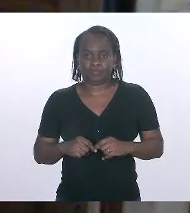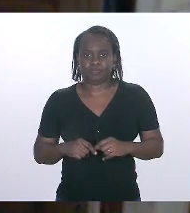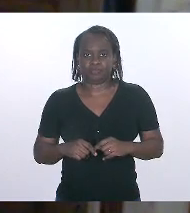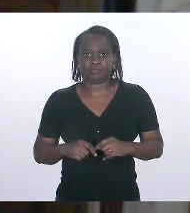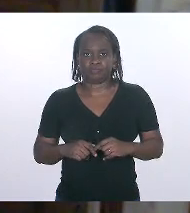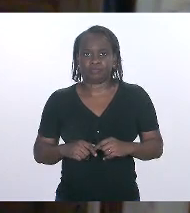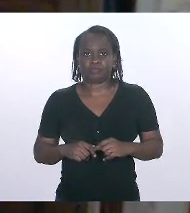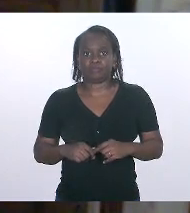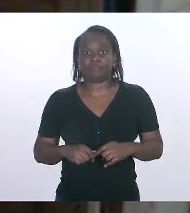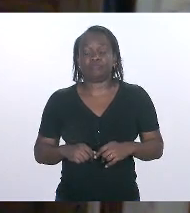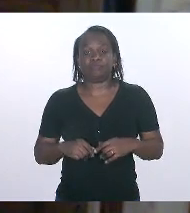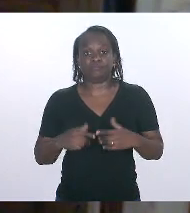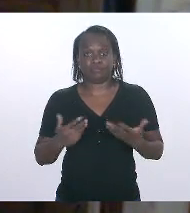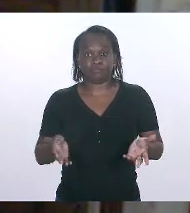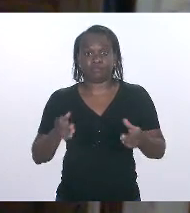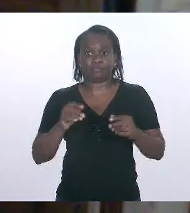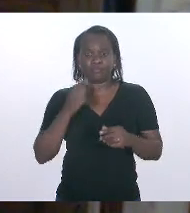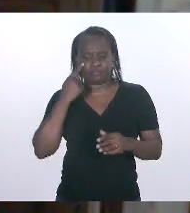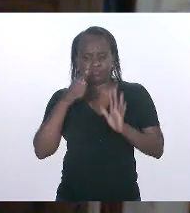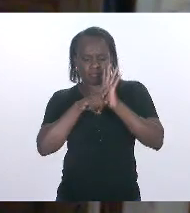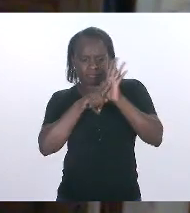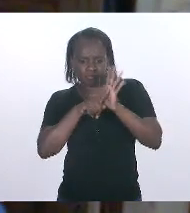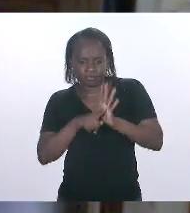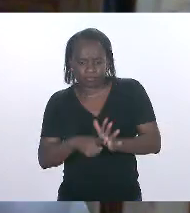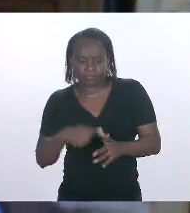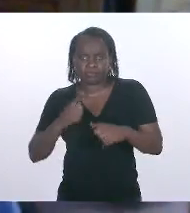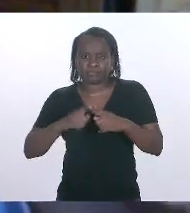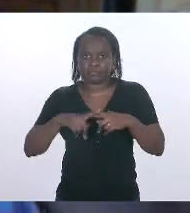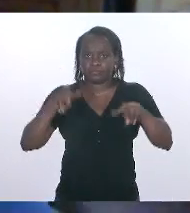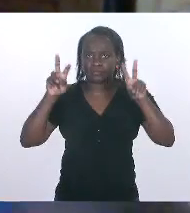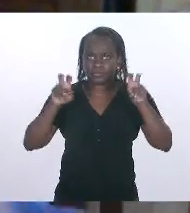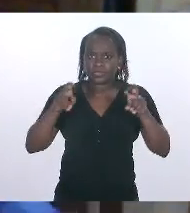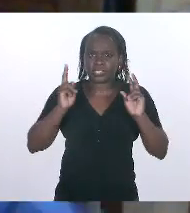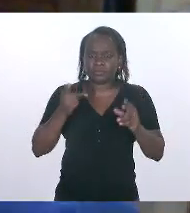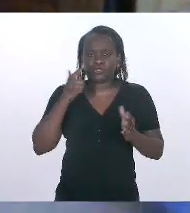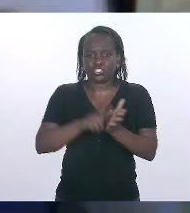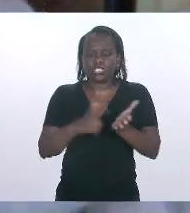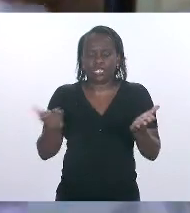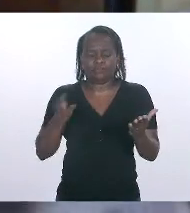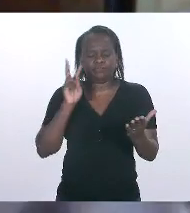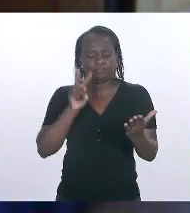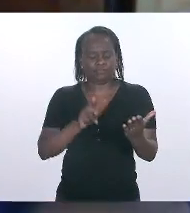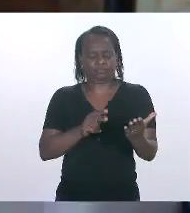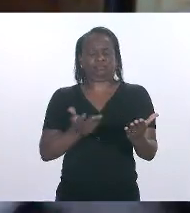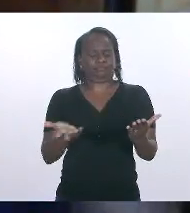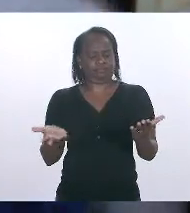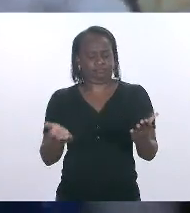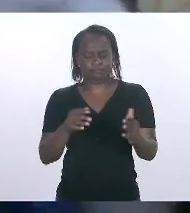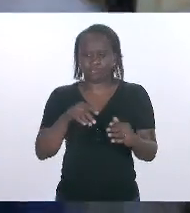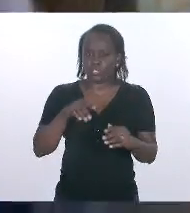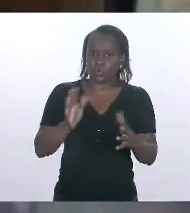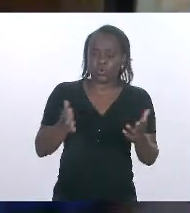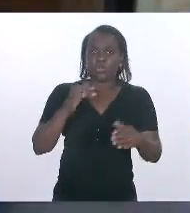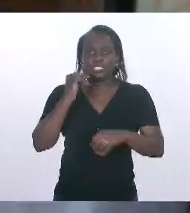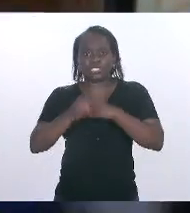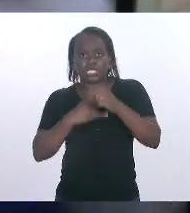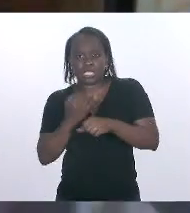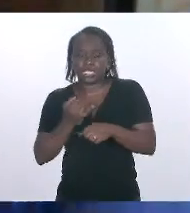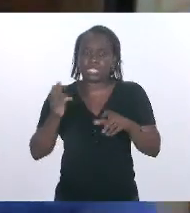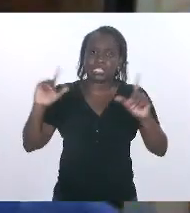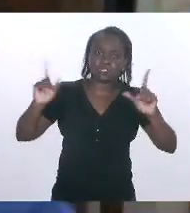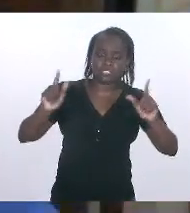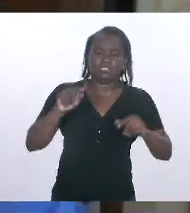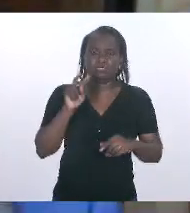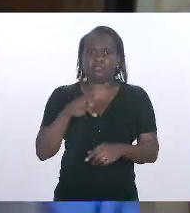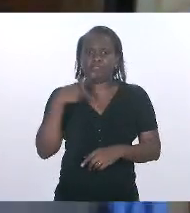Brasil. E estou fazendo essa análise porque esse tema, cada vez que eu abro o jornal, vou para o noticiário de TV,